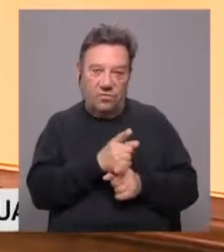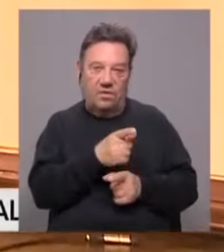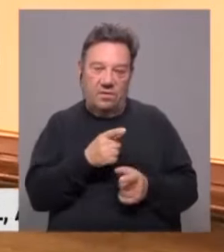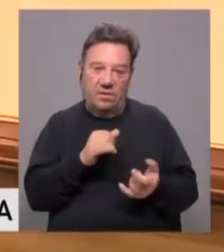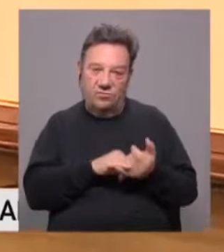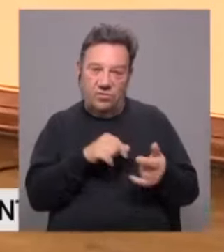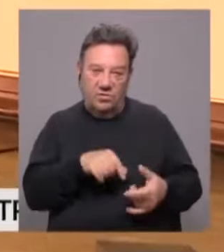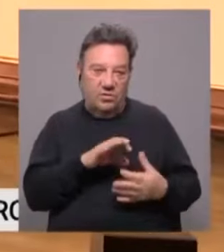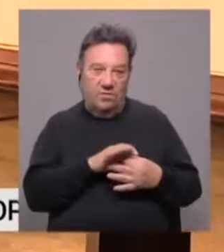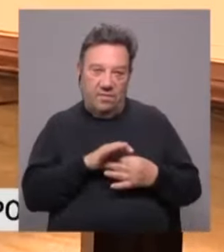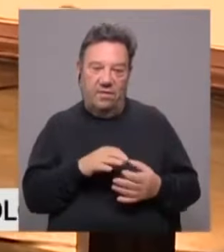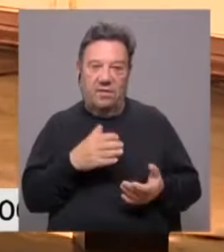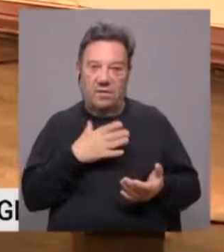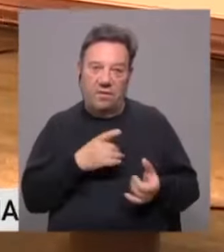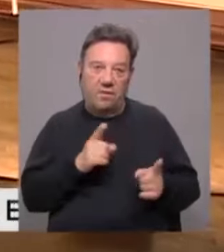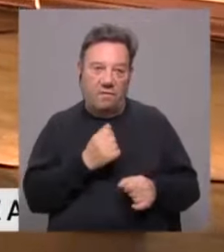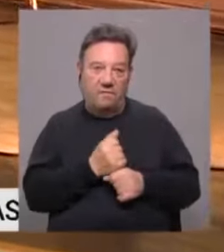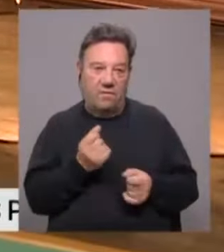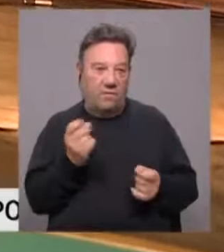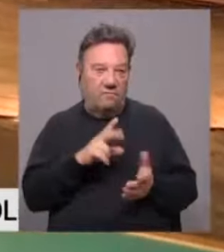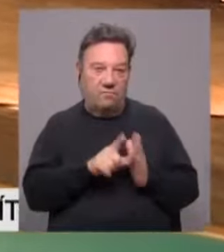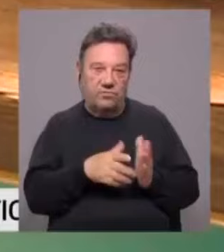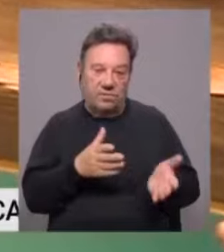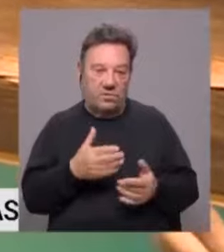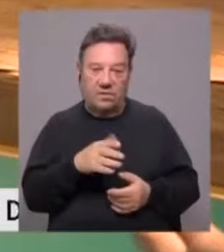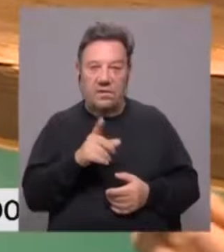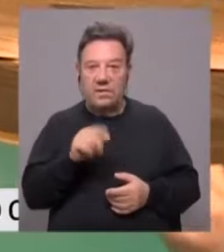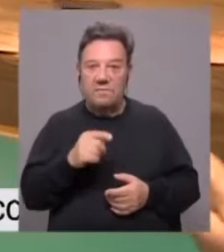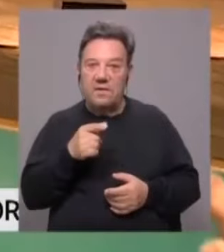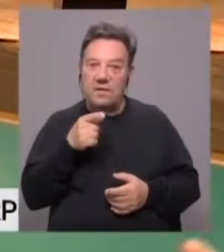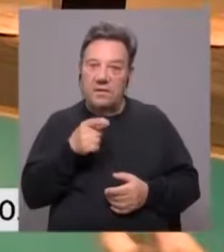a colaborarem, querendo ou não fazer novos projetos, e também que